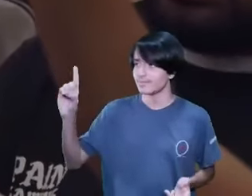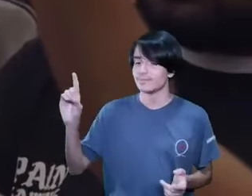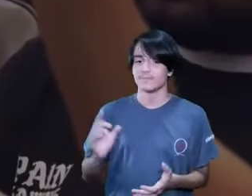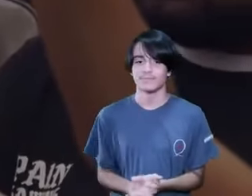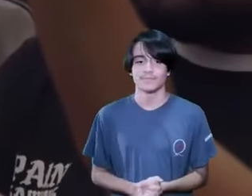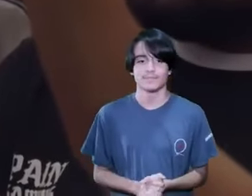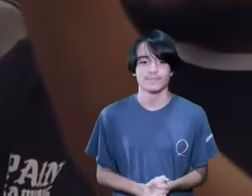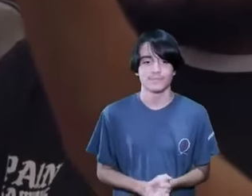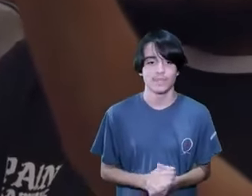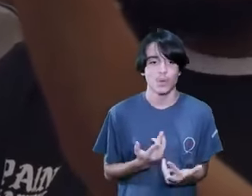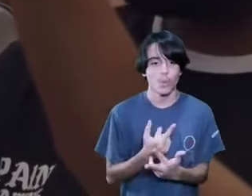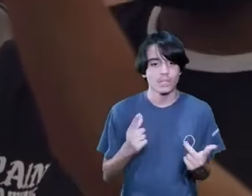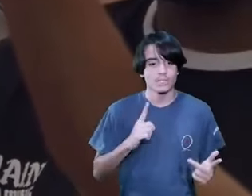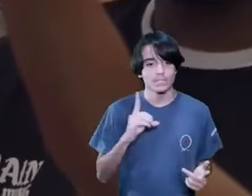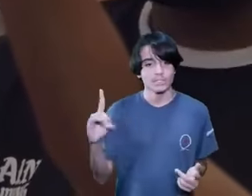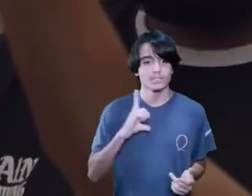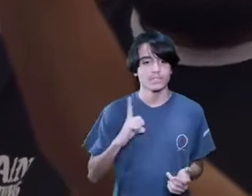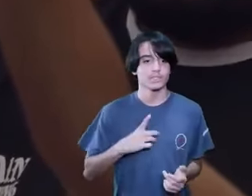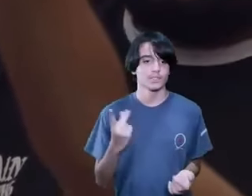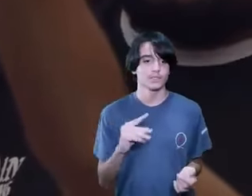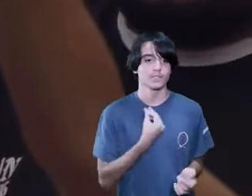que Deus tem para a tua vida.